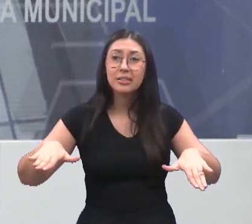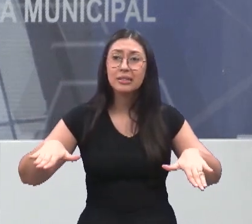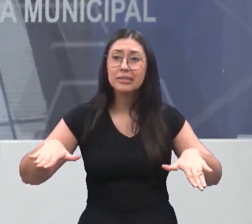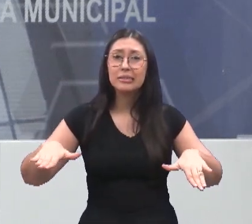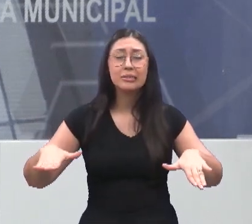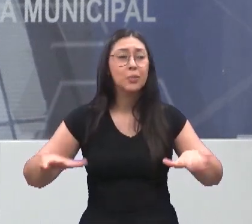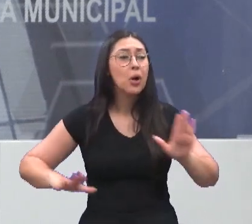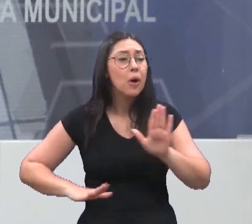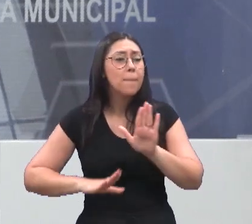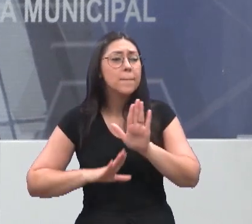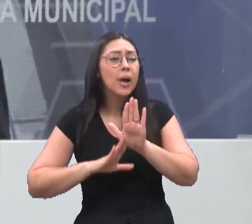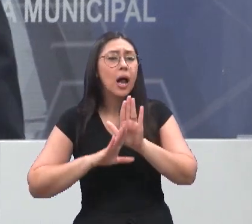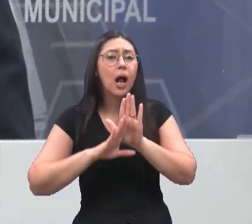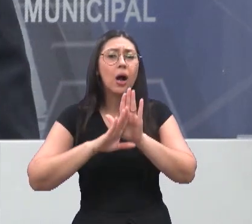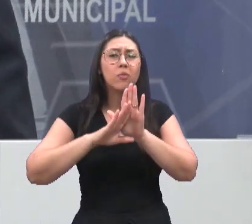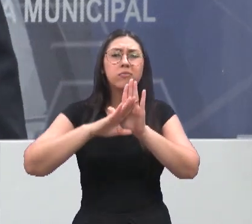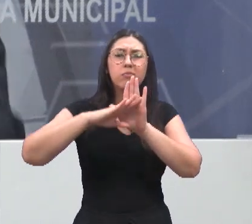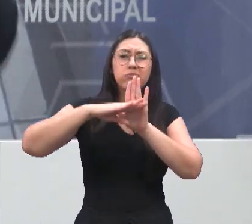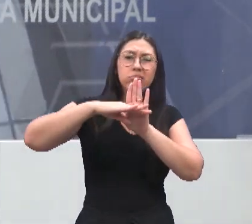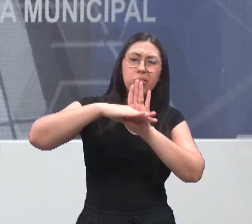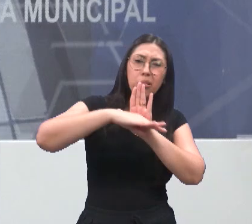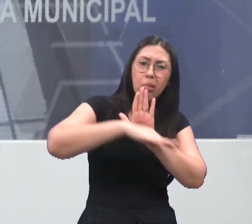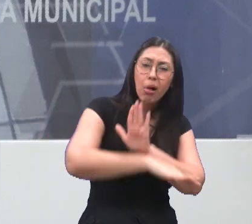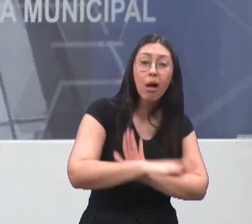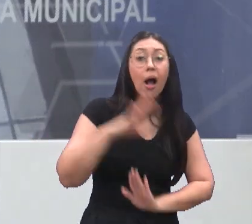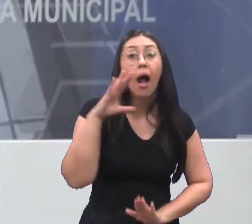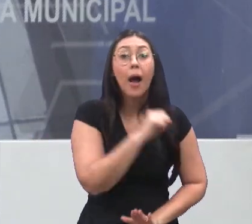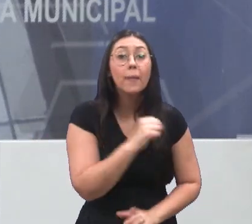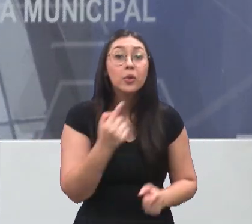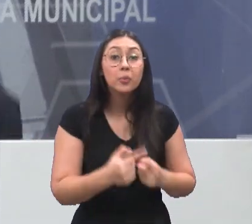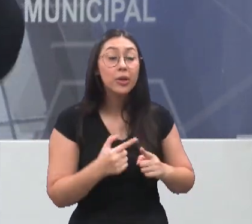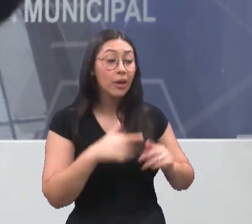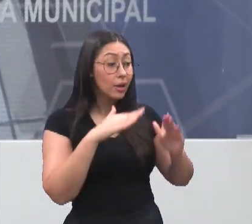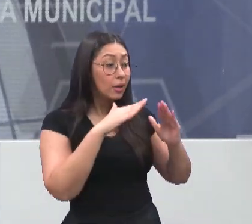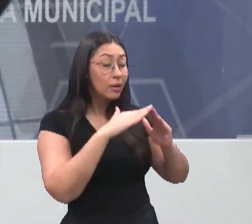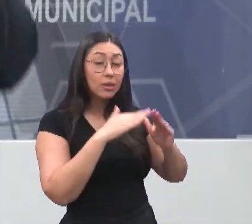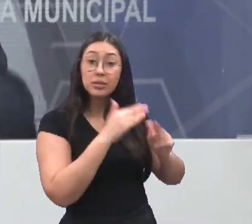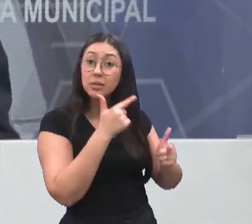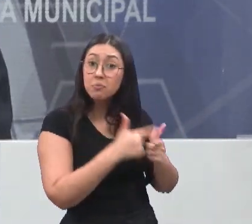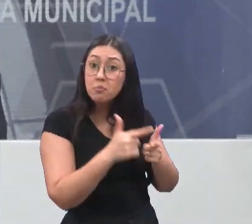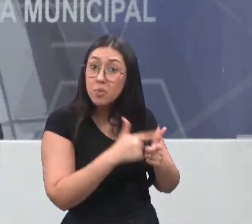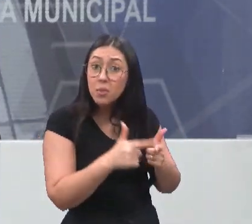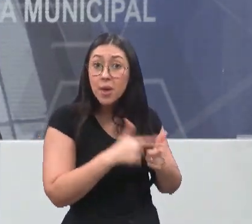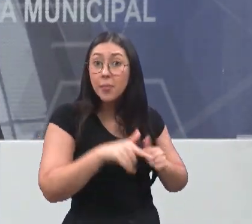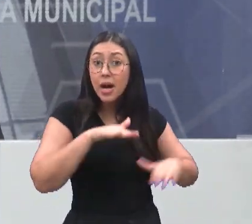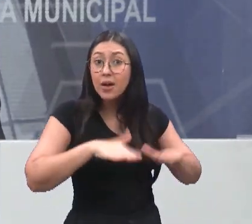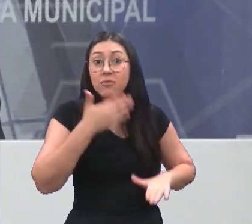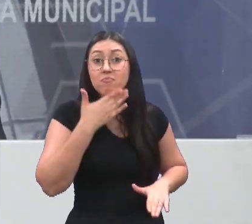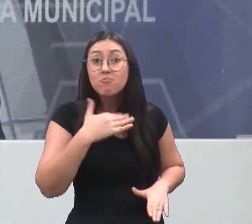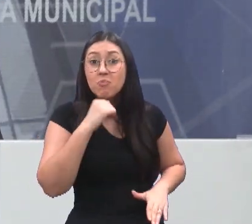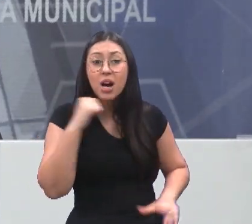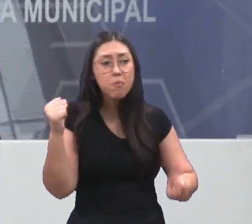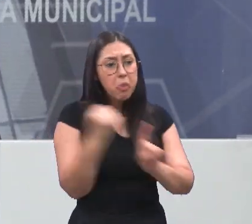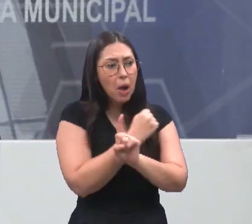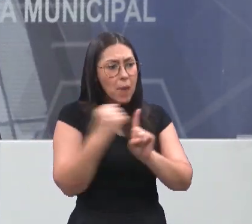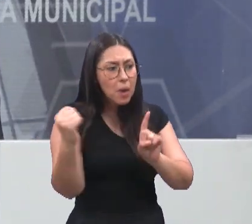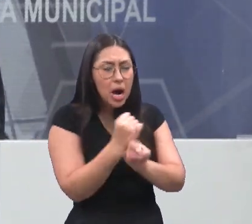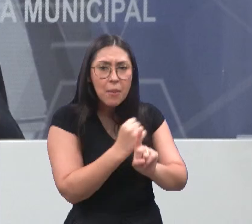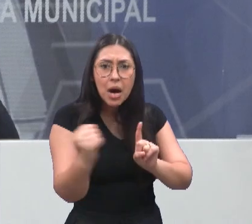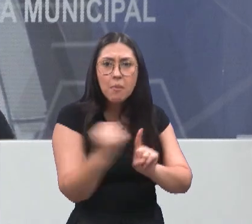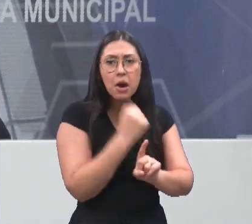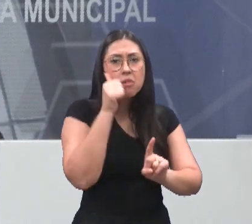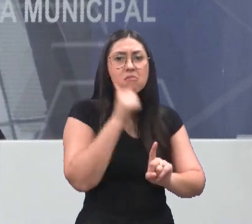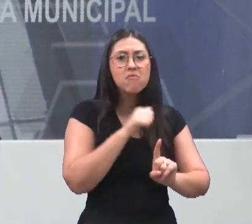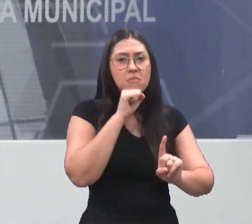nas provas. Por quê? Porque estavam com um problema dentro de casa, vendo o pai bater na mãe. E por causa disso